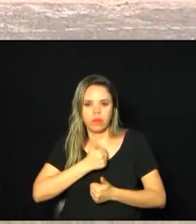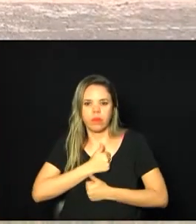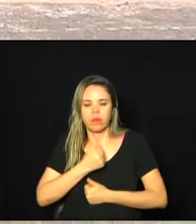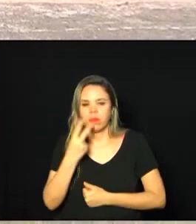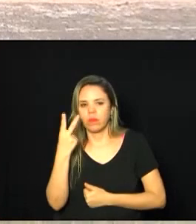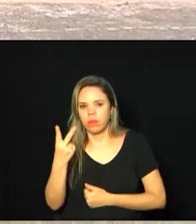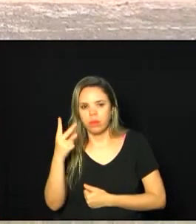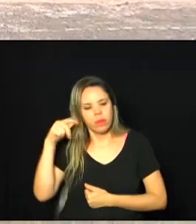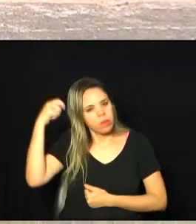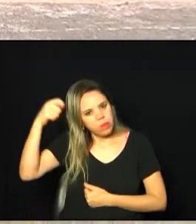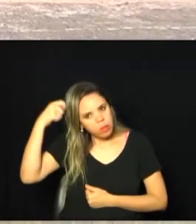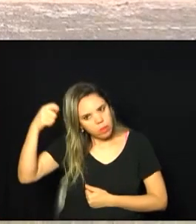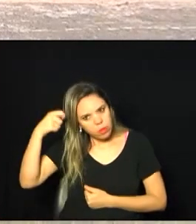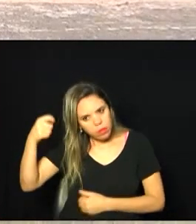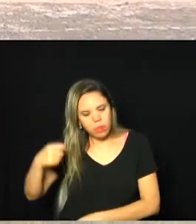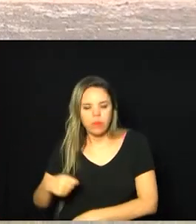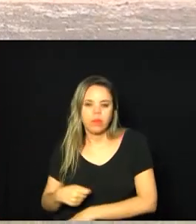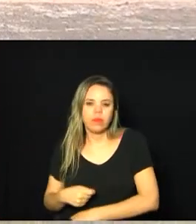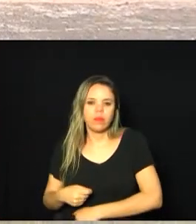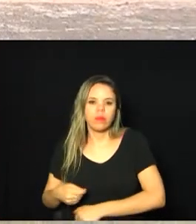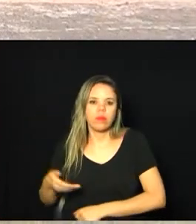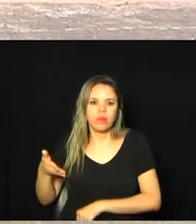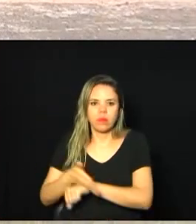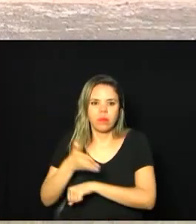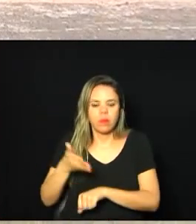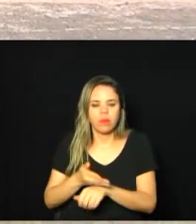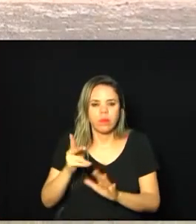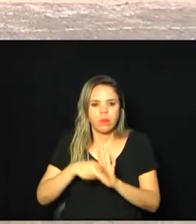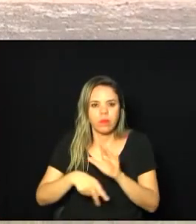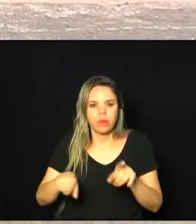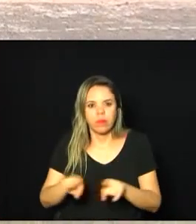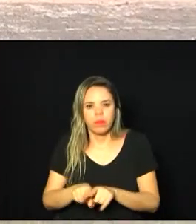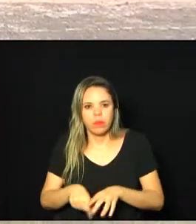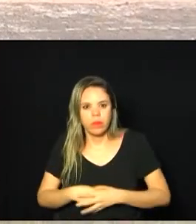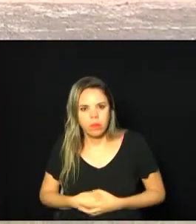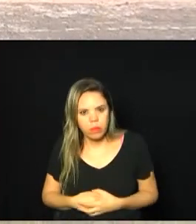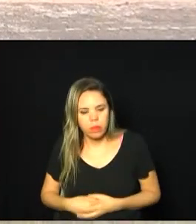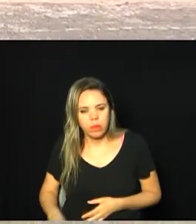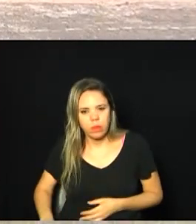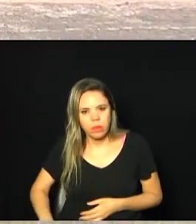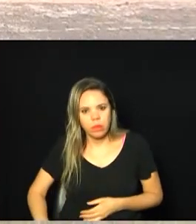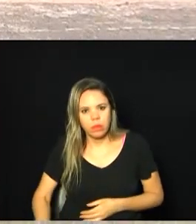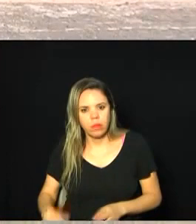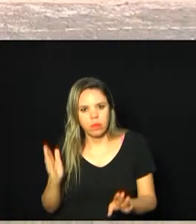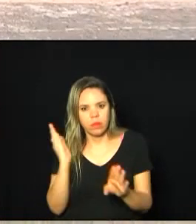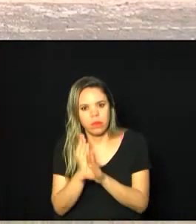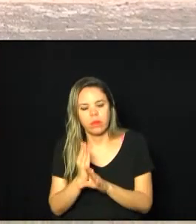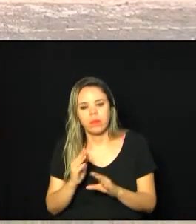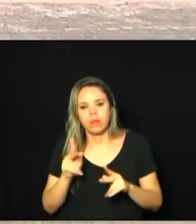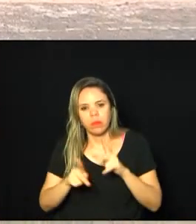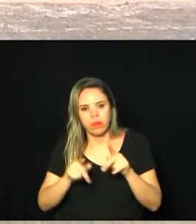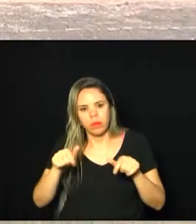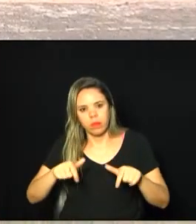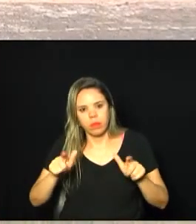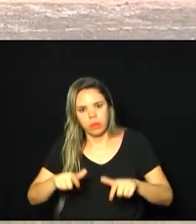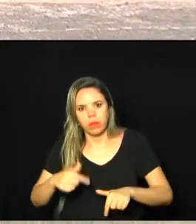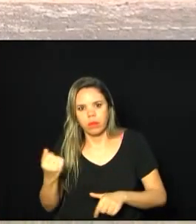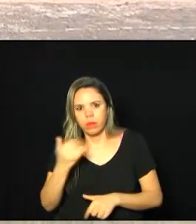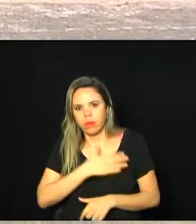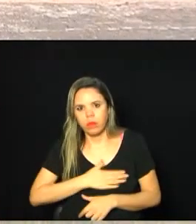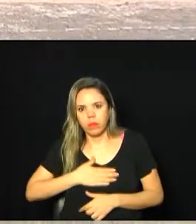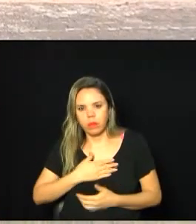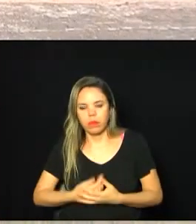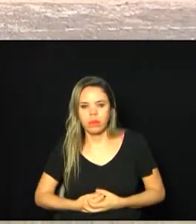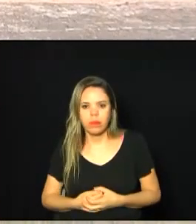2 artistas da comunidade que participou nesse projeto também, né? E isso foi um achado para a Casa do Pavão. Isso é muito